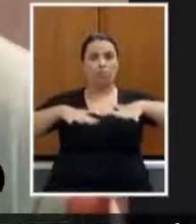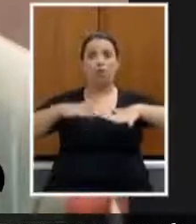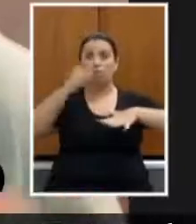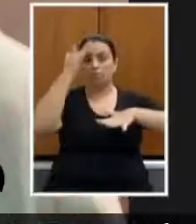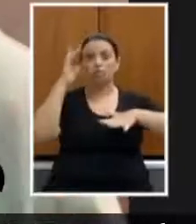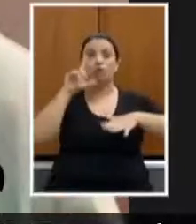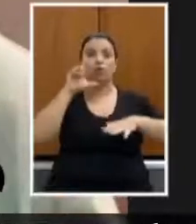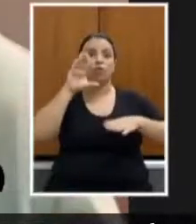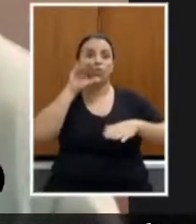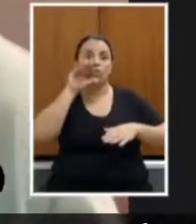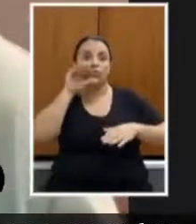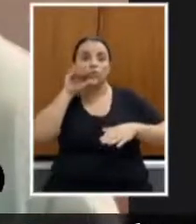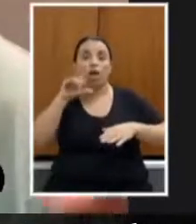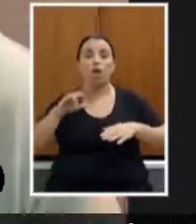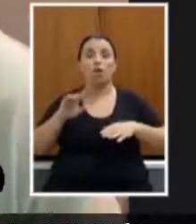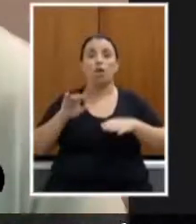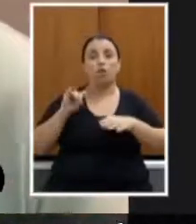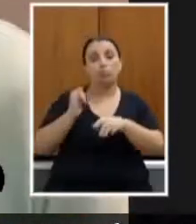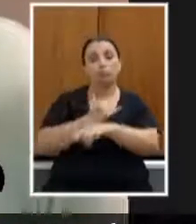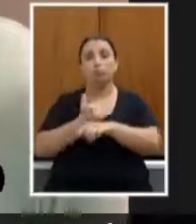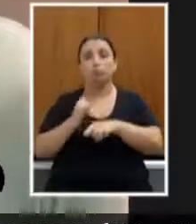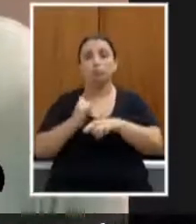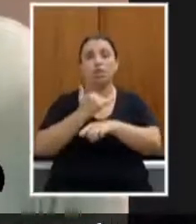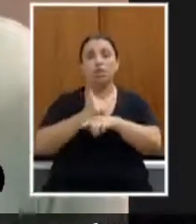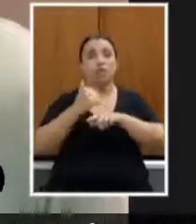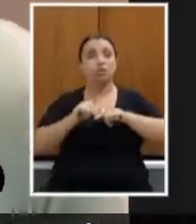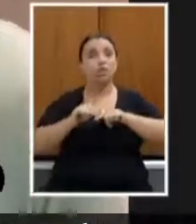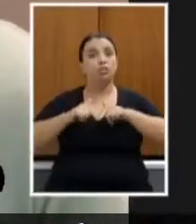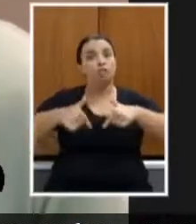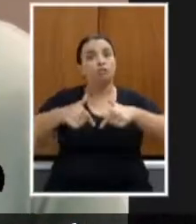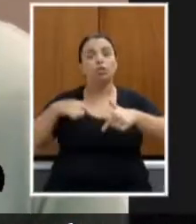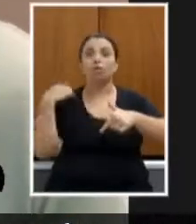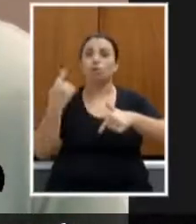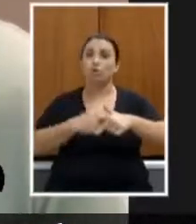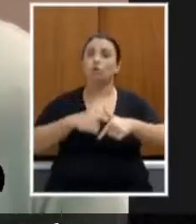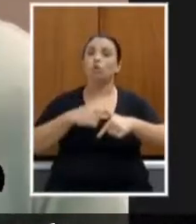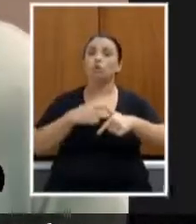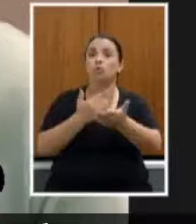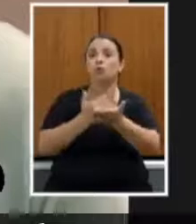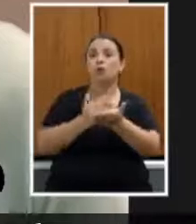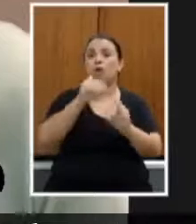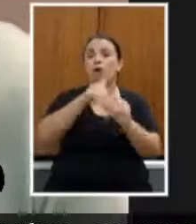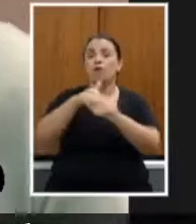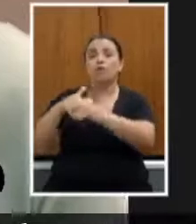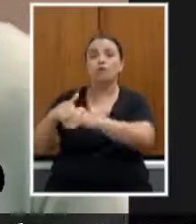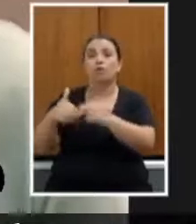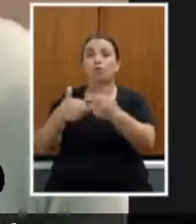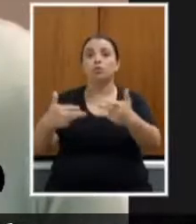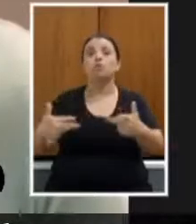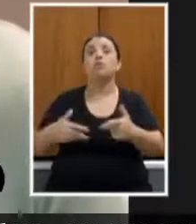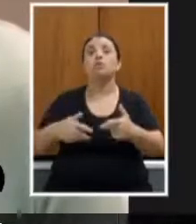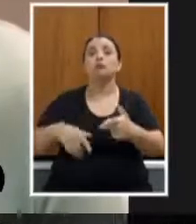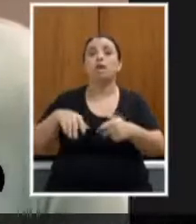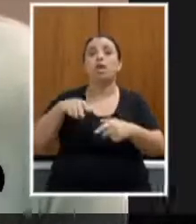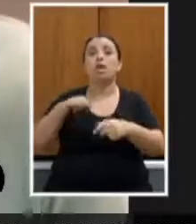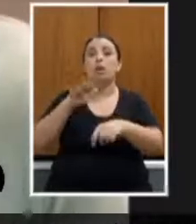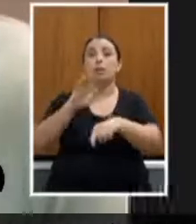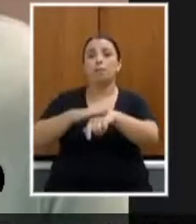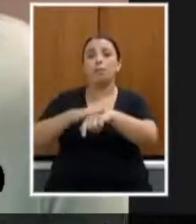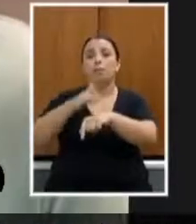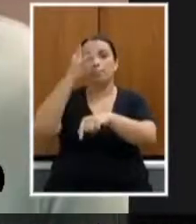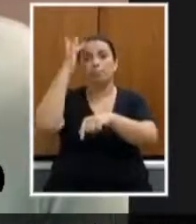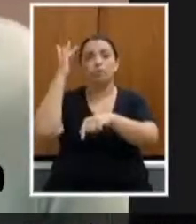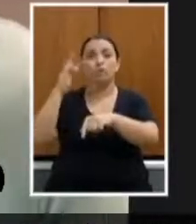um planejamento de ação que nós passamos a votar por aquilo que foi criado pelos servidores com o